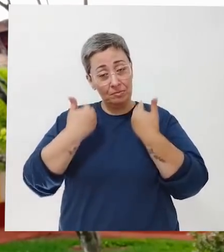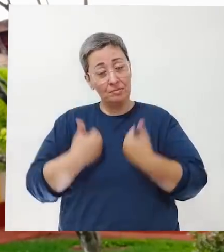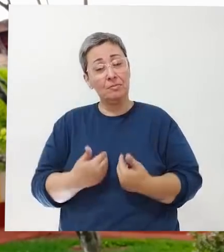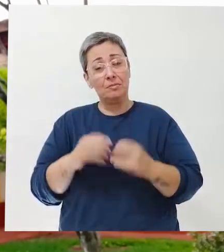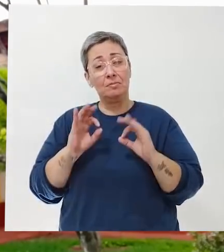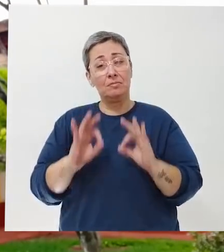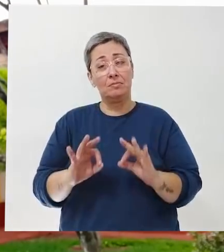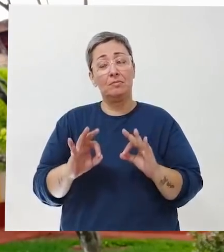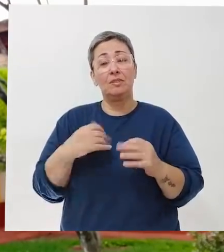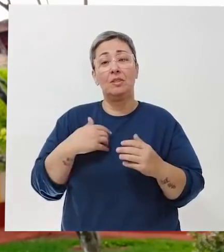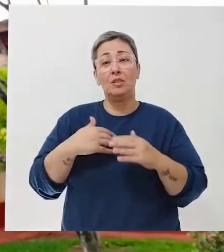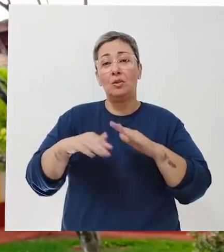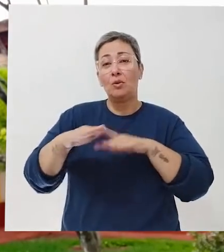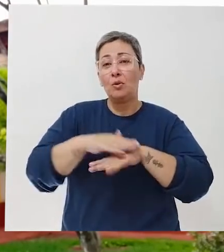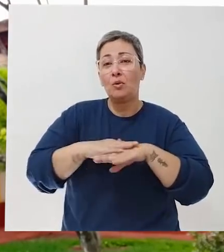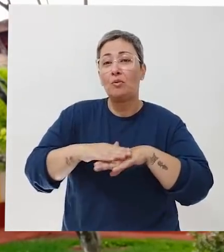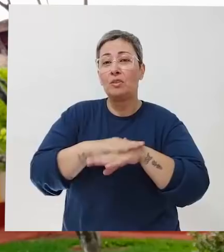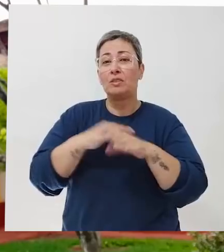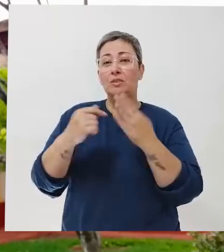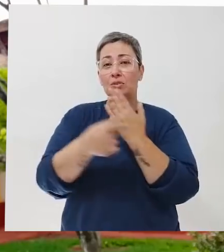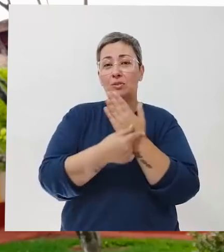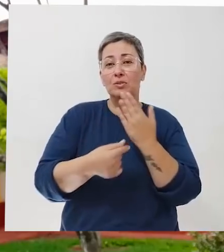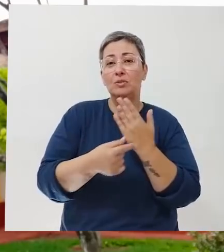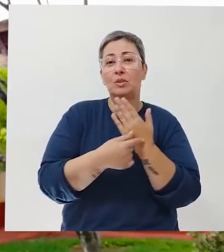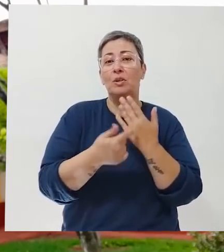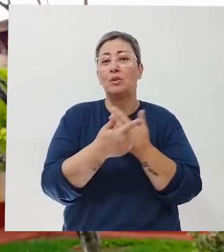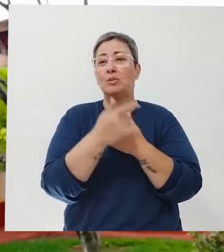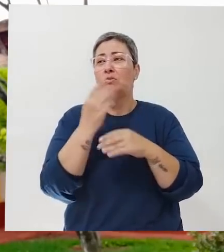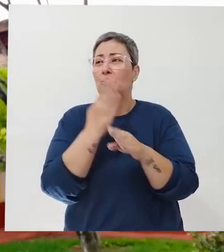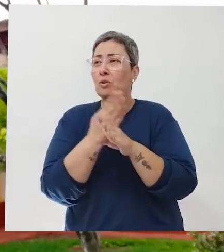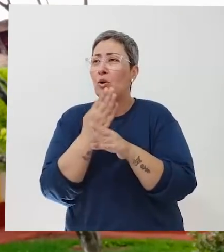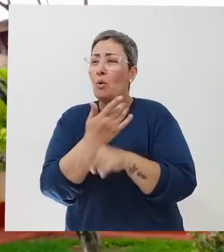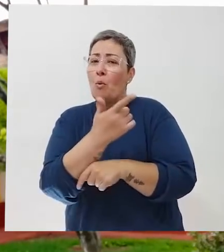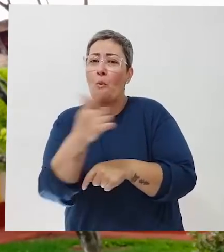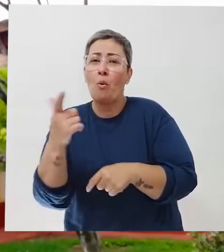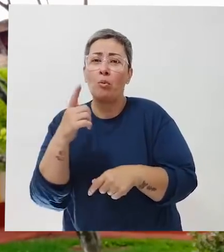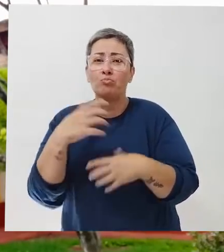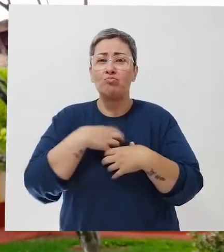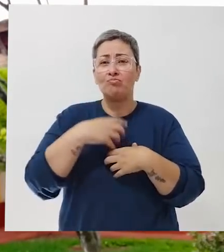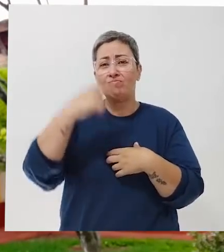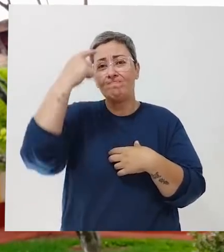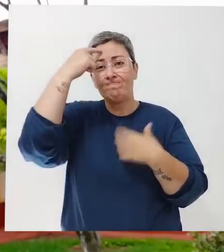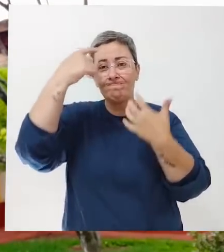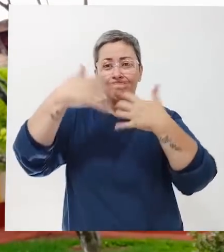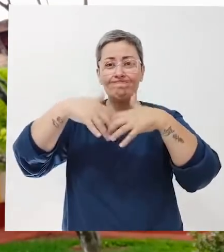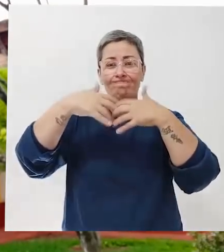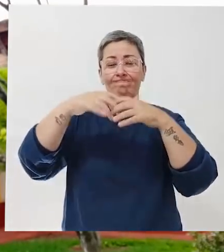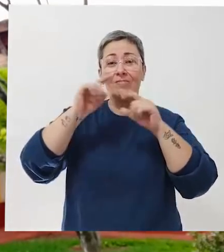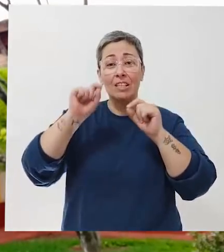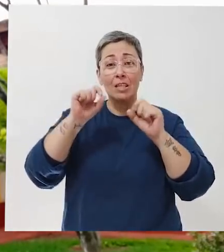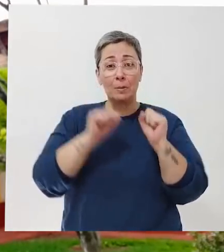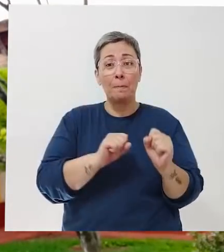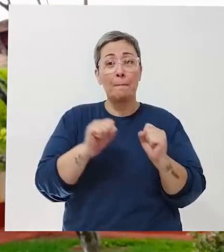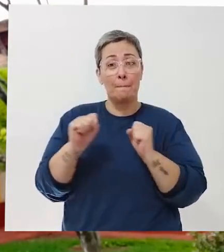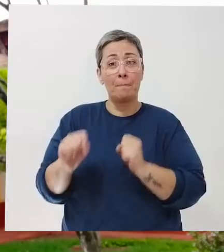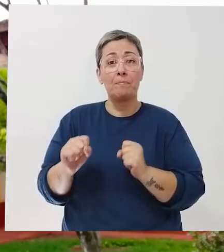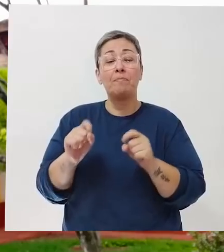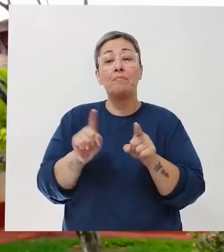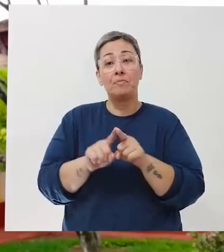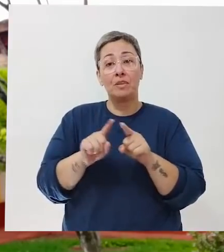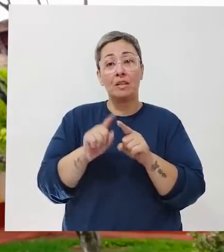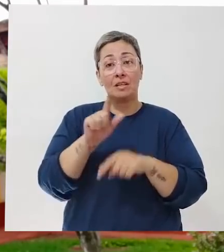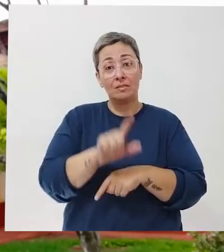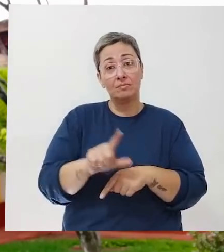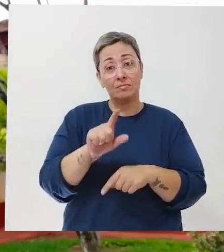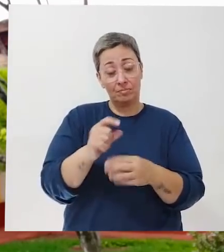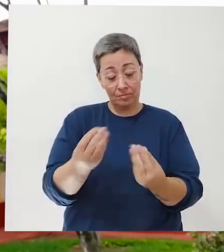ser quem a gente é. Conversando com os autores, descobrindo outras maneiras de pensar, não é? Isso é um poder, gente, é